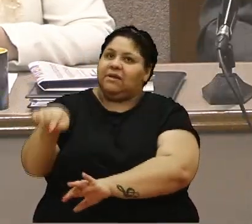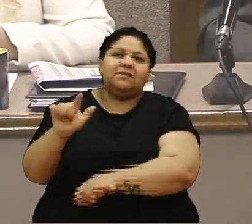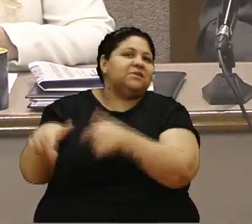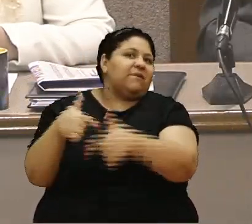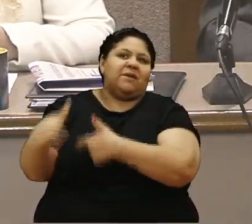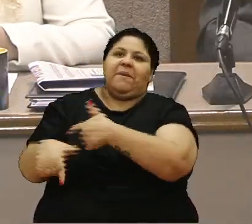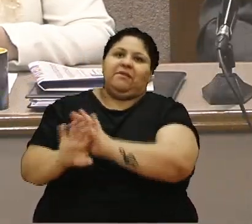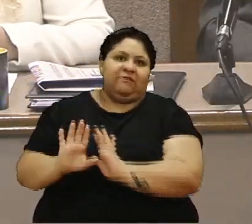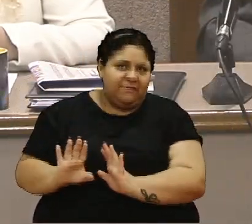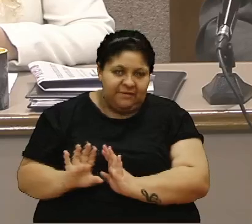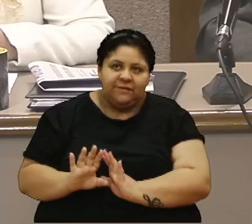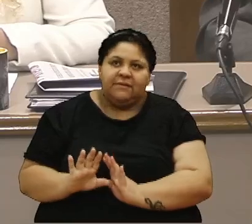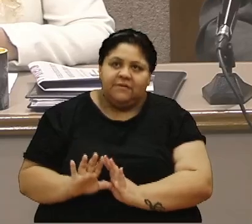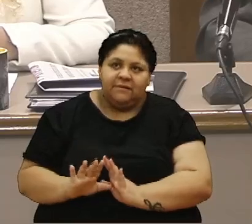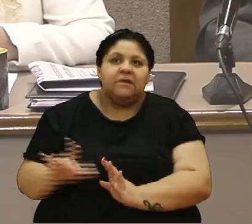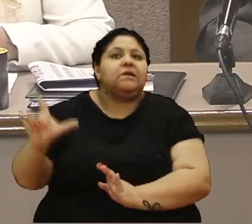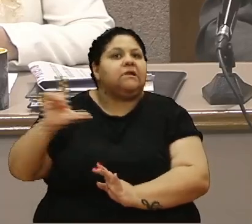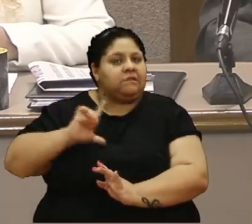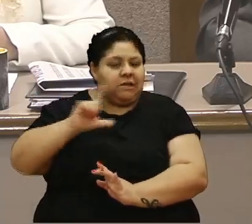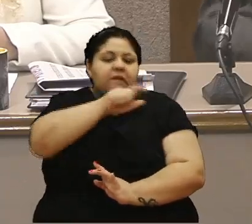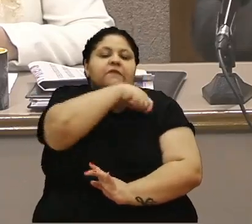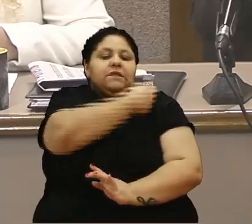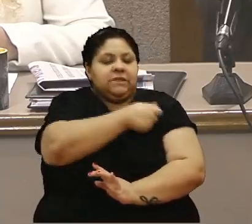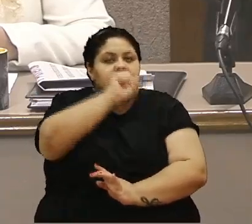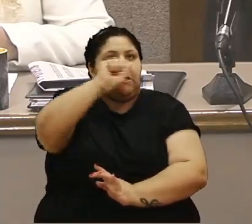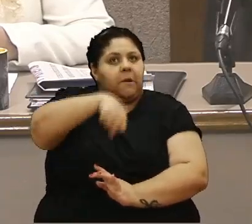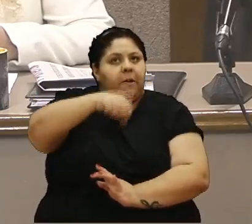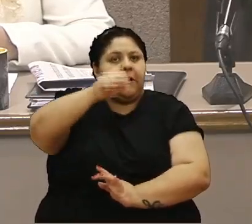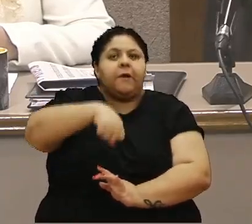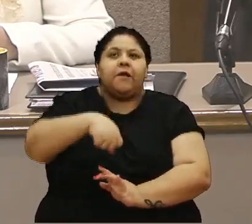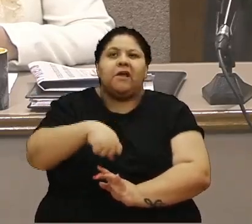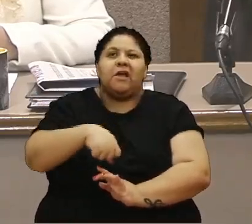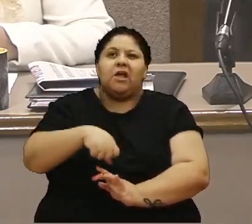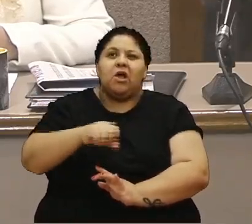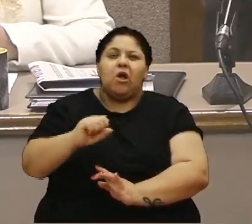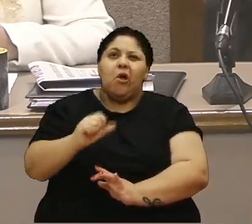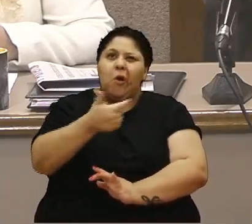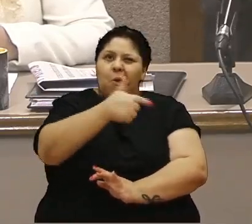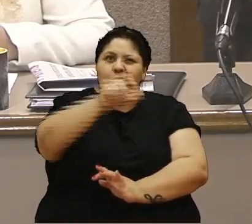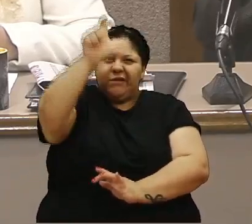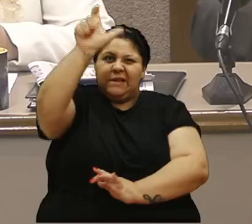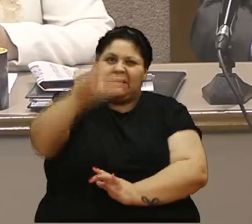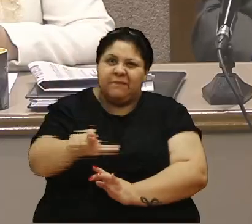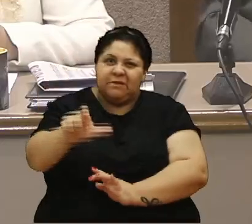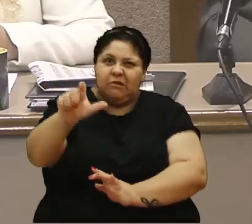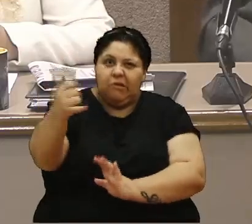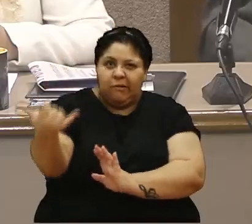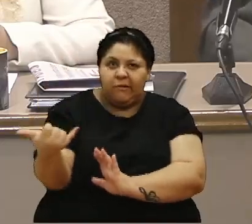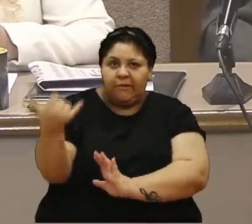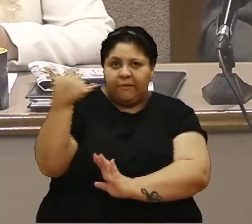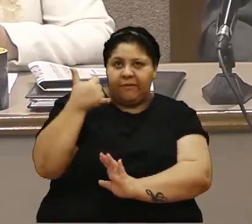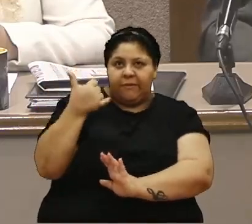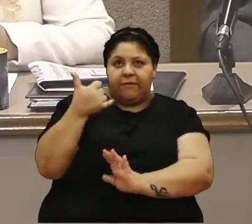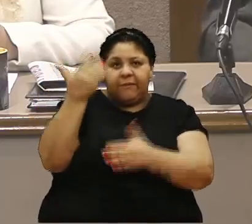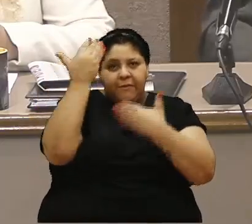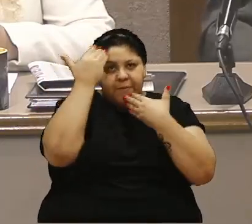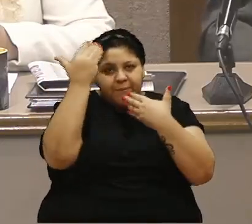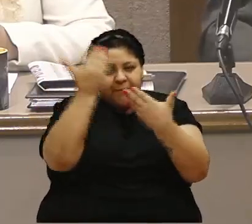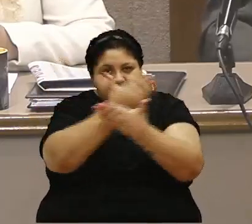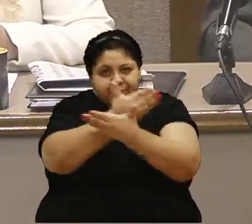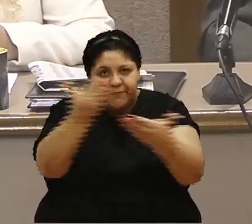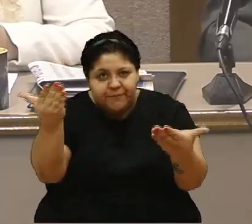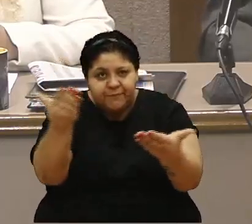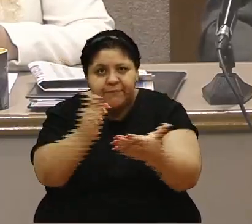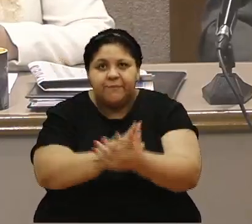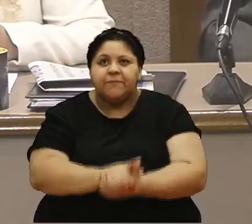trabalhador. E tem que haver fiscalização, sim. Inclusive, outro camarada que mandou mensagem agora há pouco aqui, quero agradecer